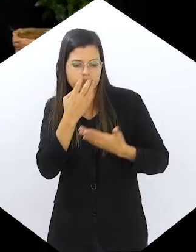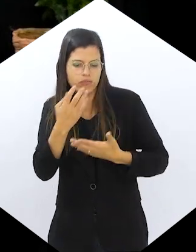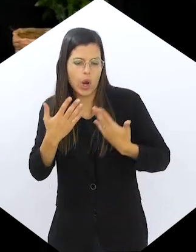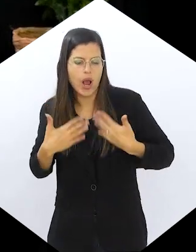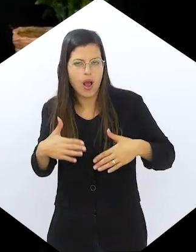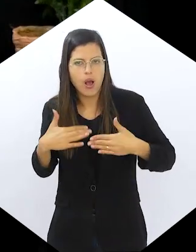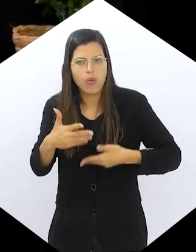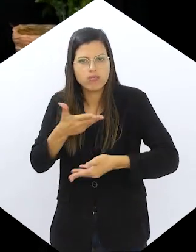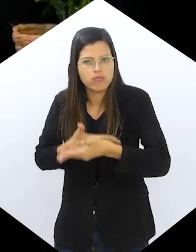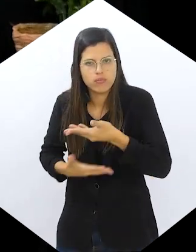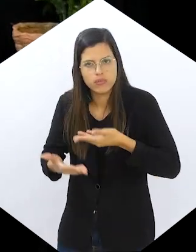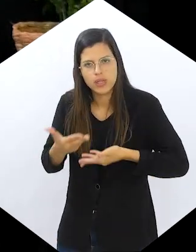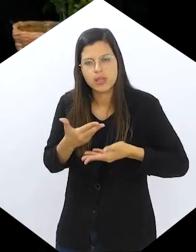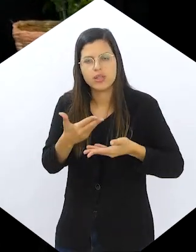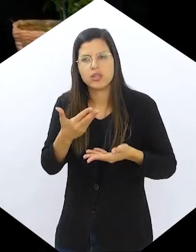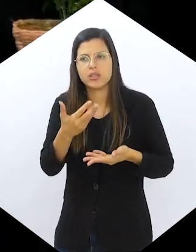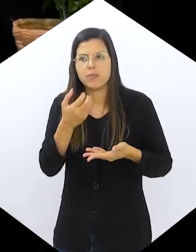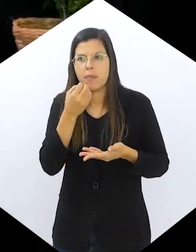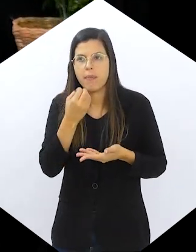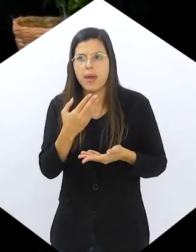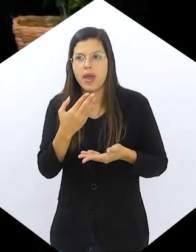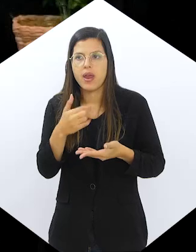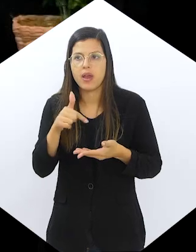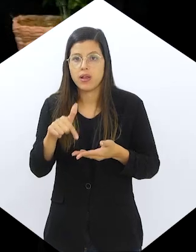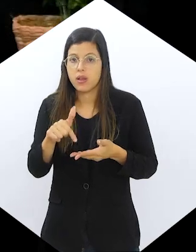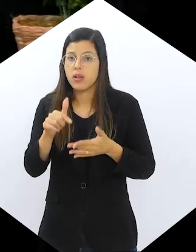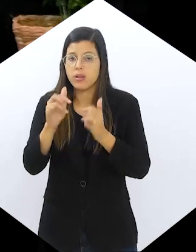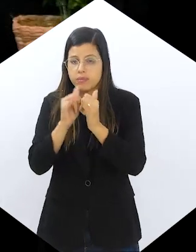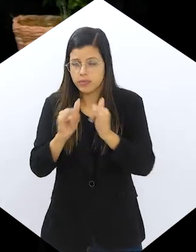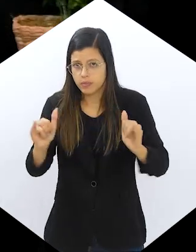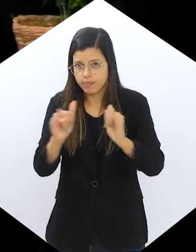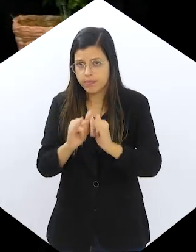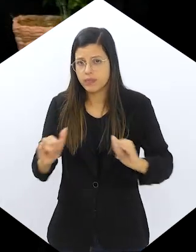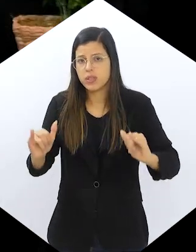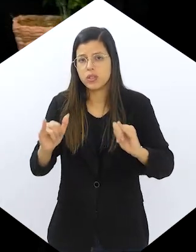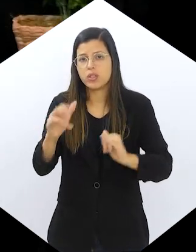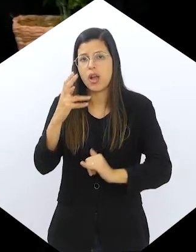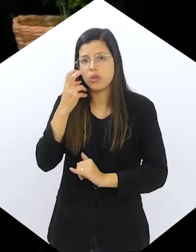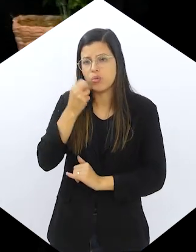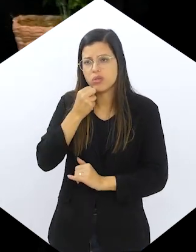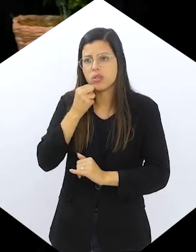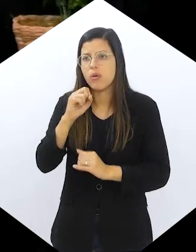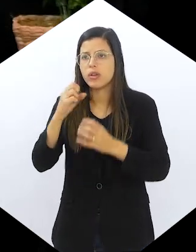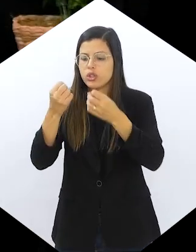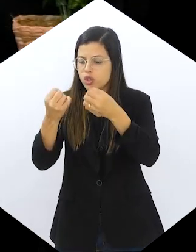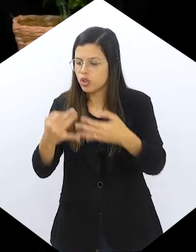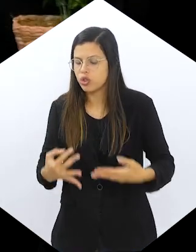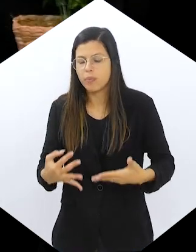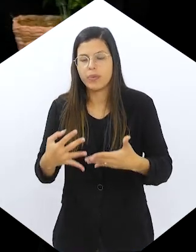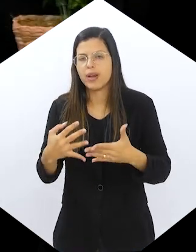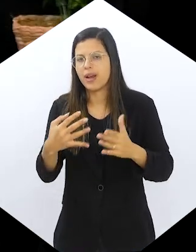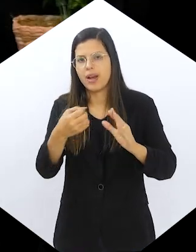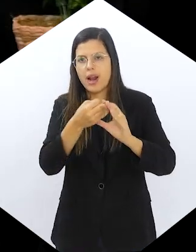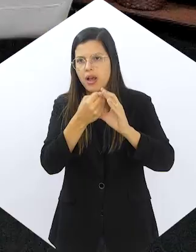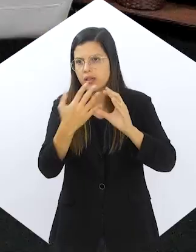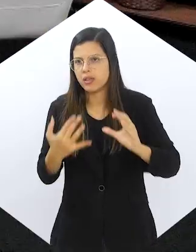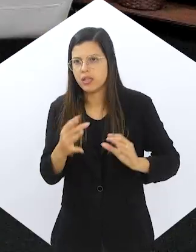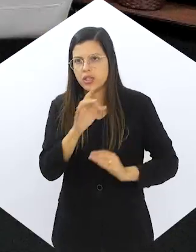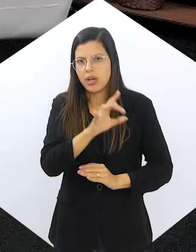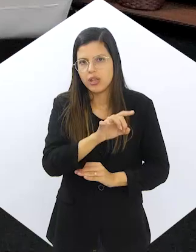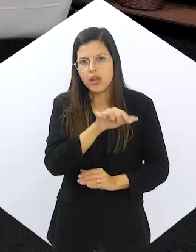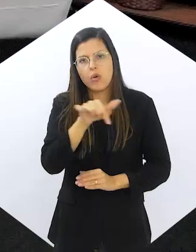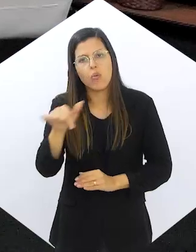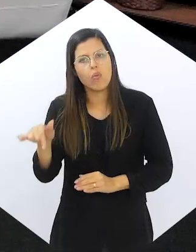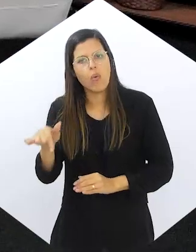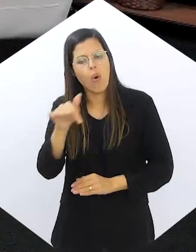que interagisse bem com outros animais. A gente, na própria campanha de adoção, quando a gente faz, a gente explica o temperamento de cada um. Olha, essa aqui é